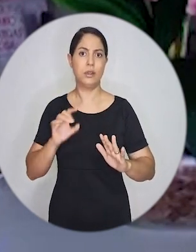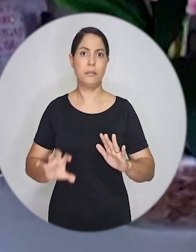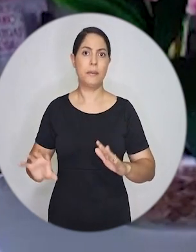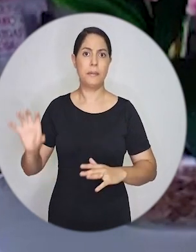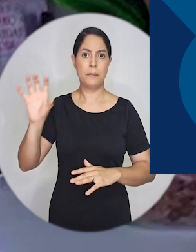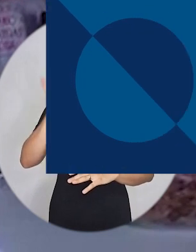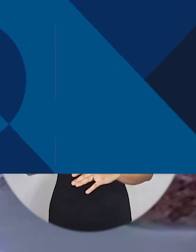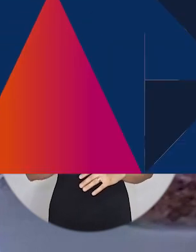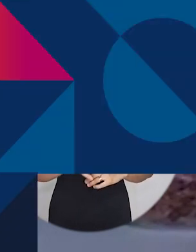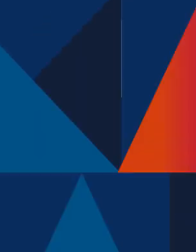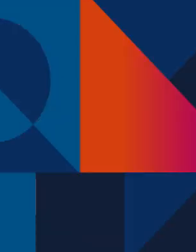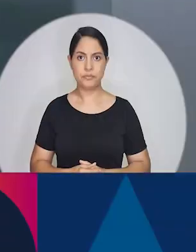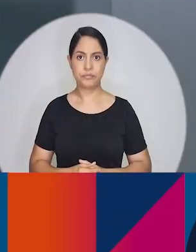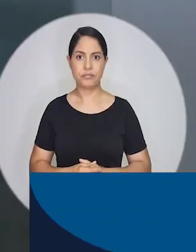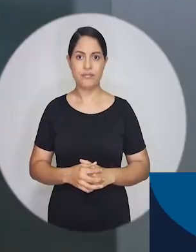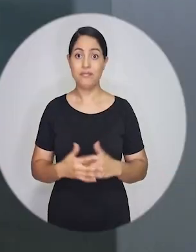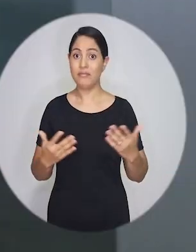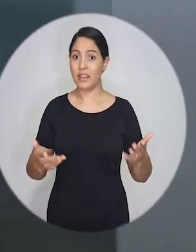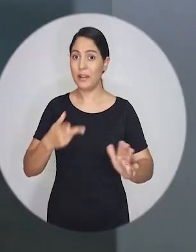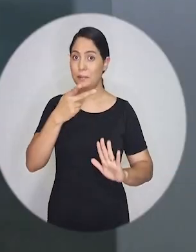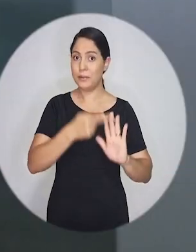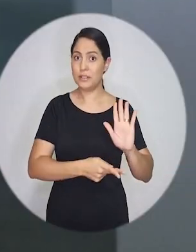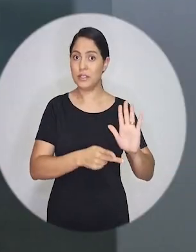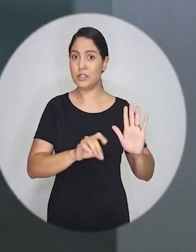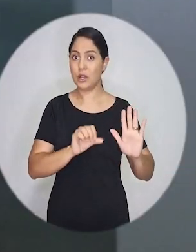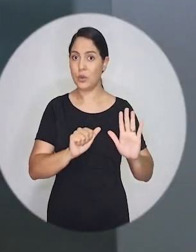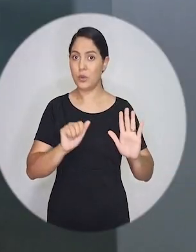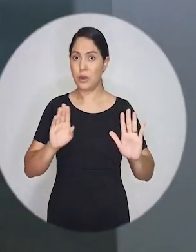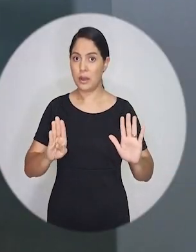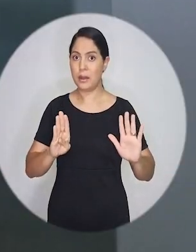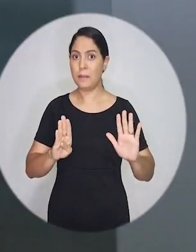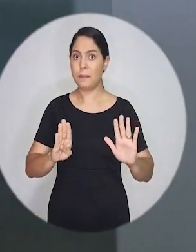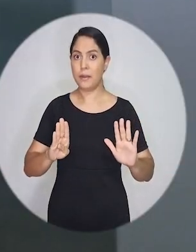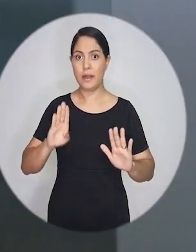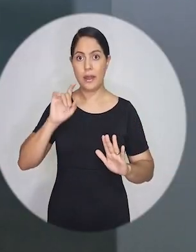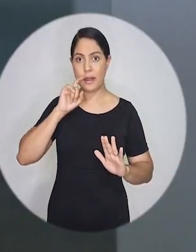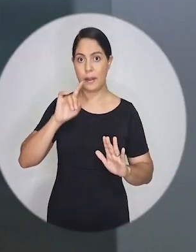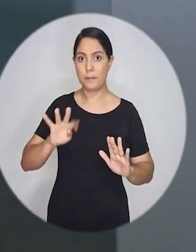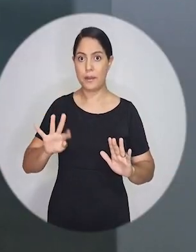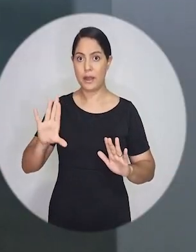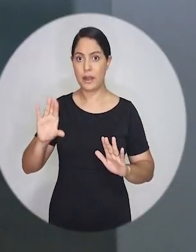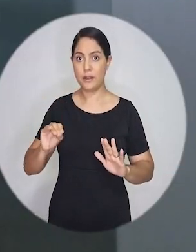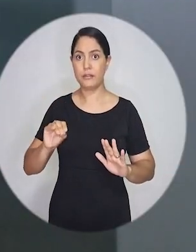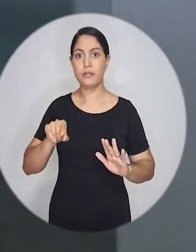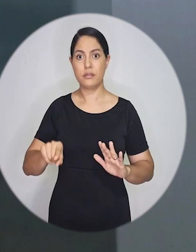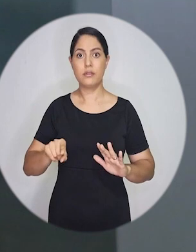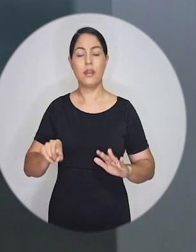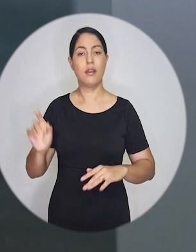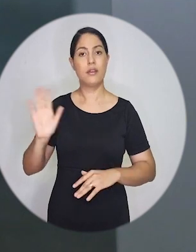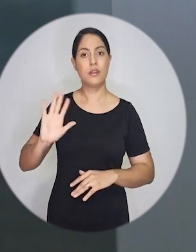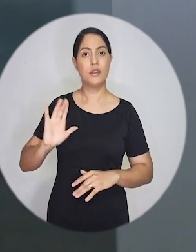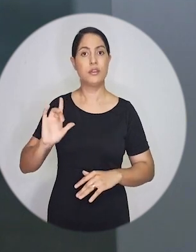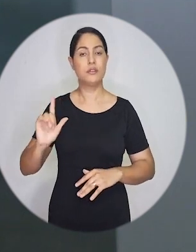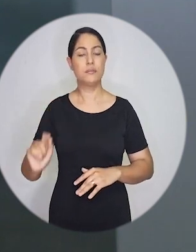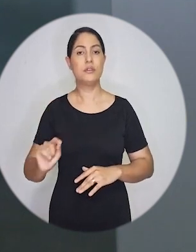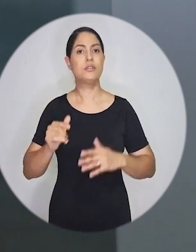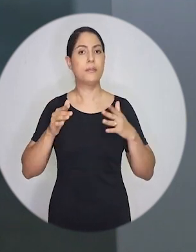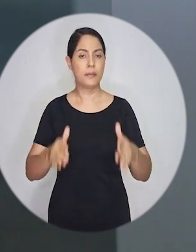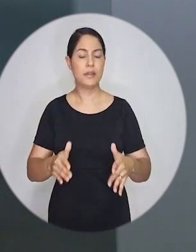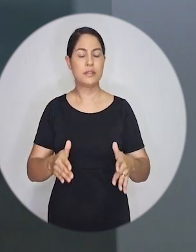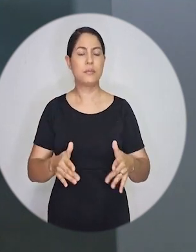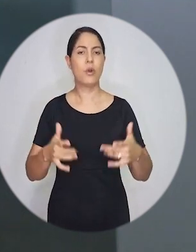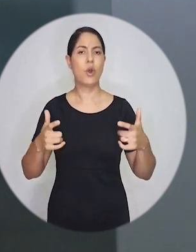existem dentro de cada seccional. O presidente da Ordem, Beto Simonetti, participou da sessão de despedida do Corregedor-Geral